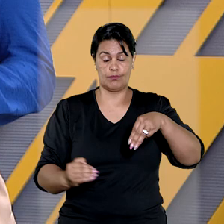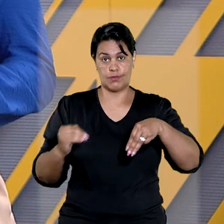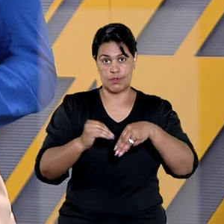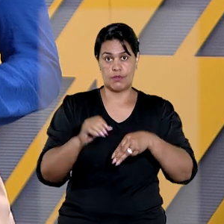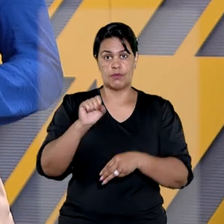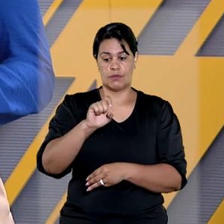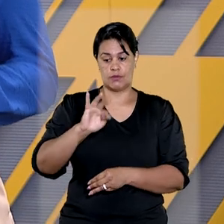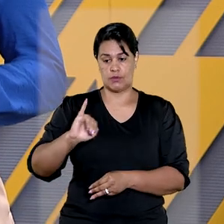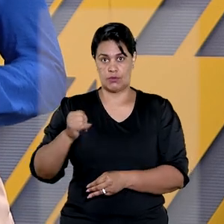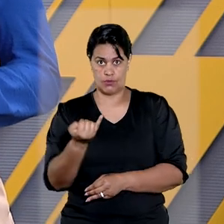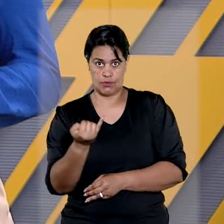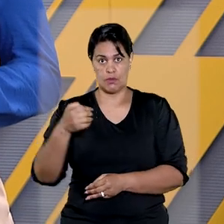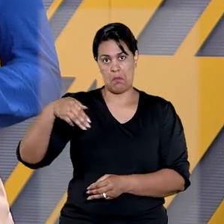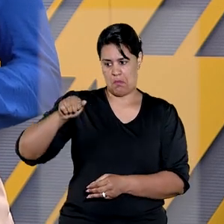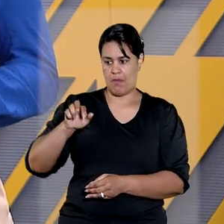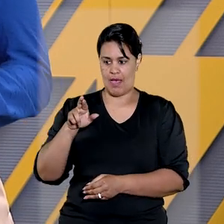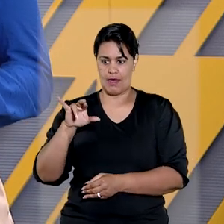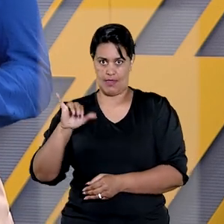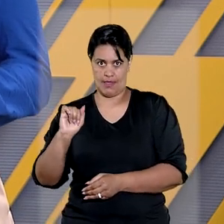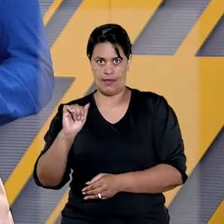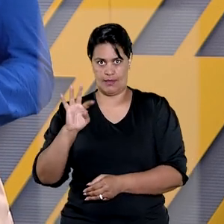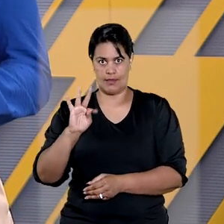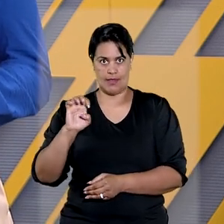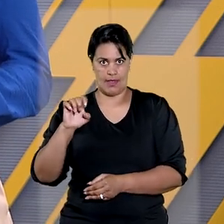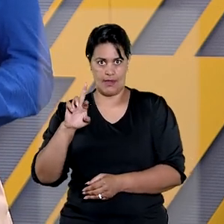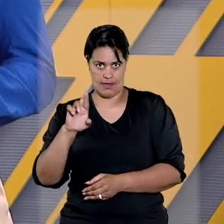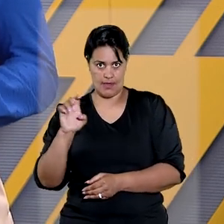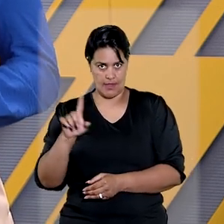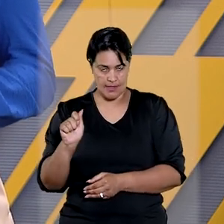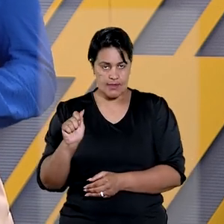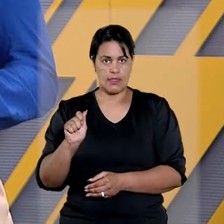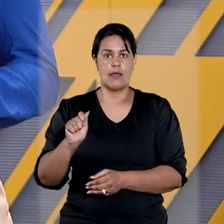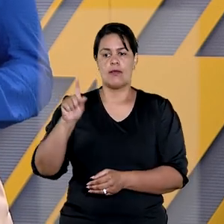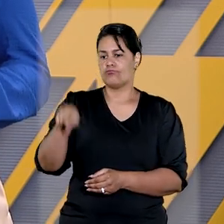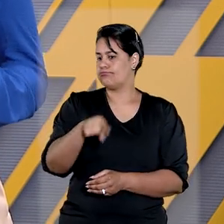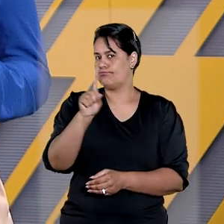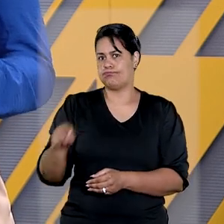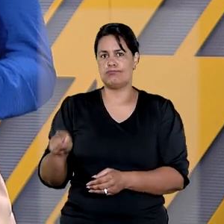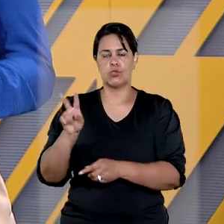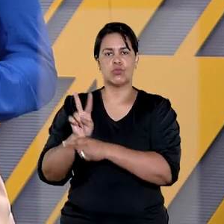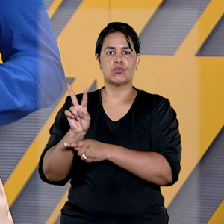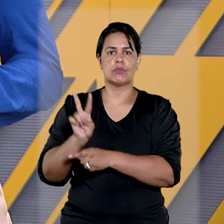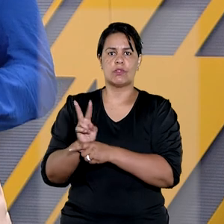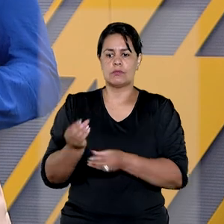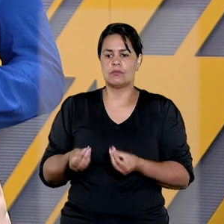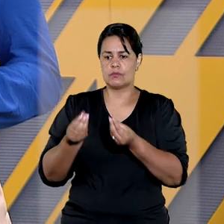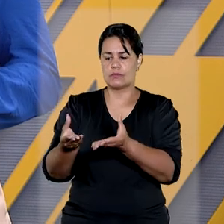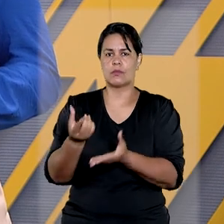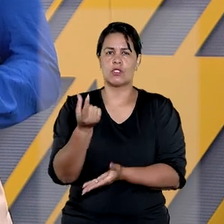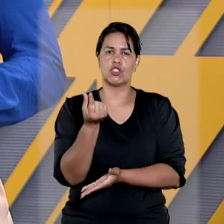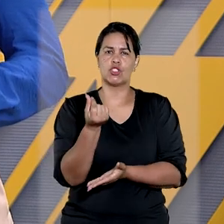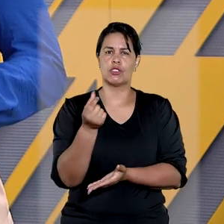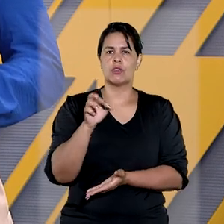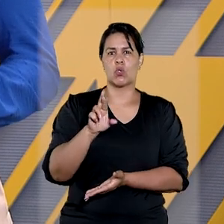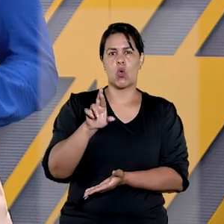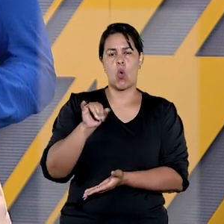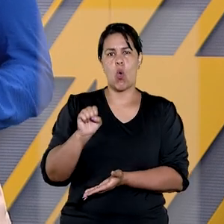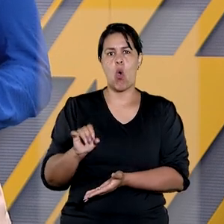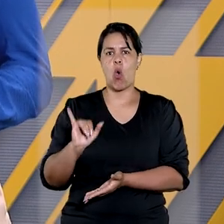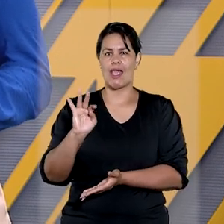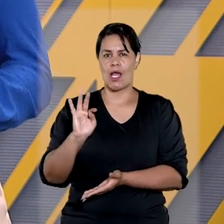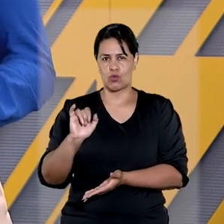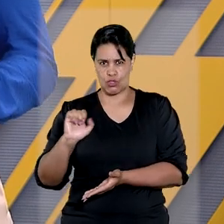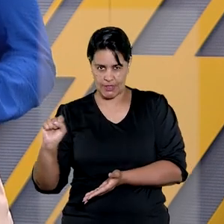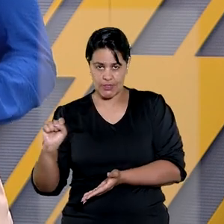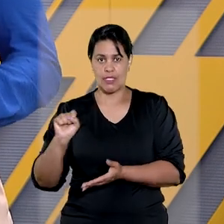Assis Moura, suspendeu a tutela de urgência que garantia o repasse de royalties do petróleo aos municípios fluminenses de